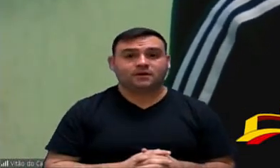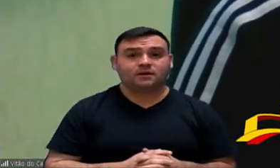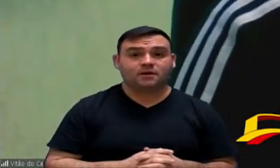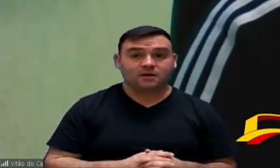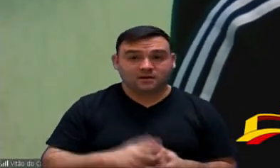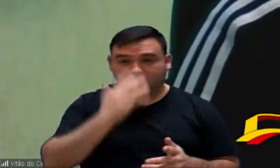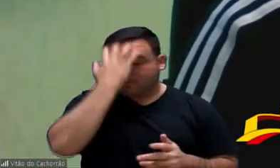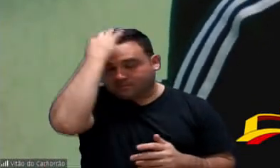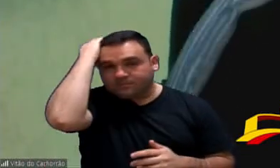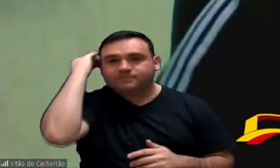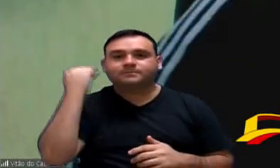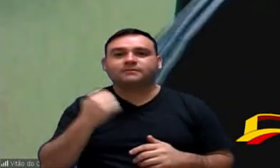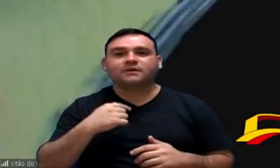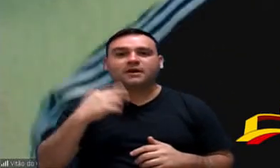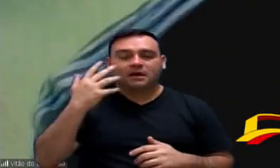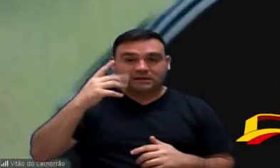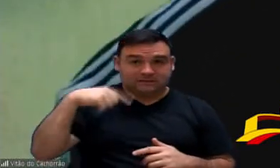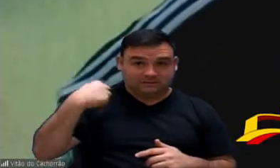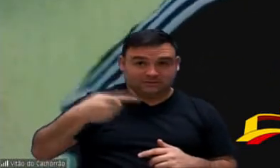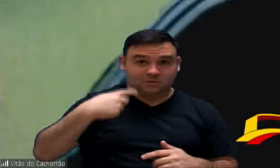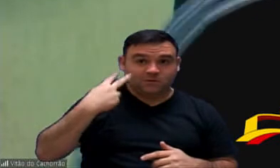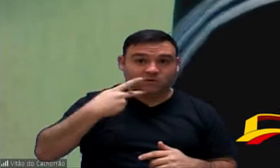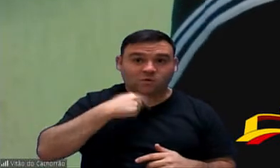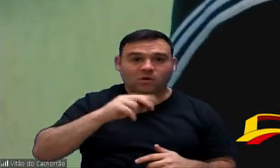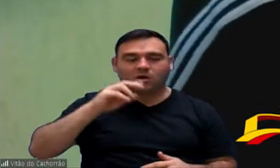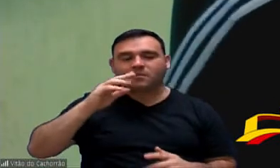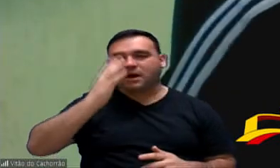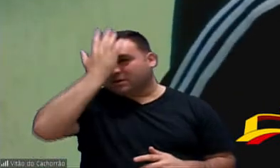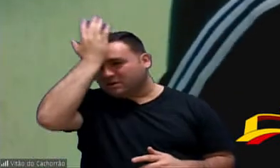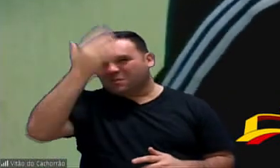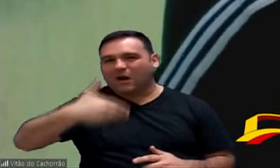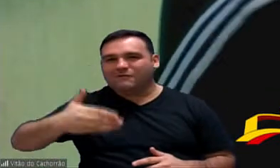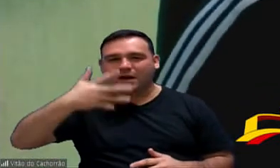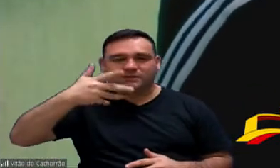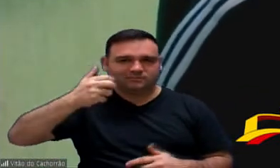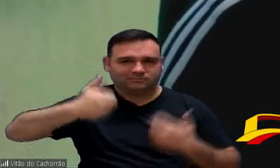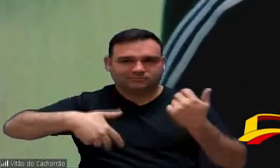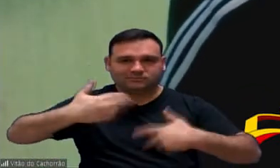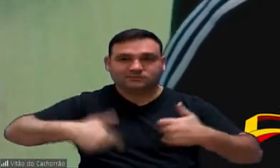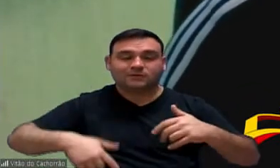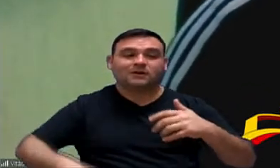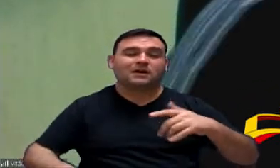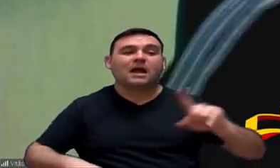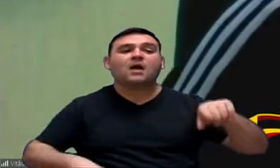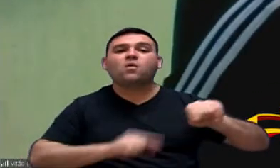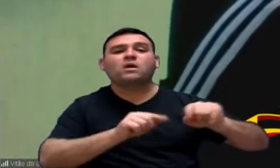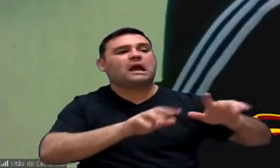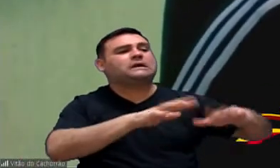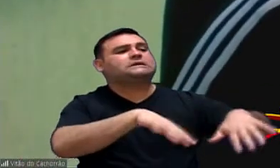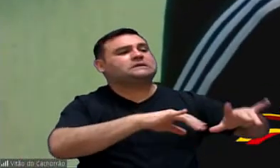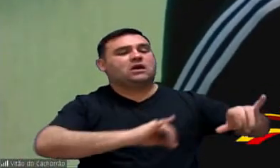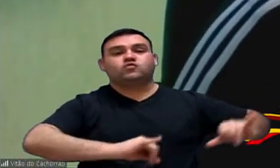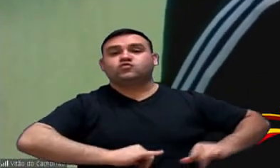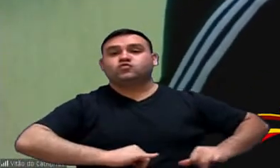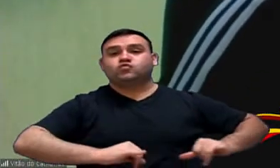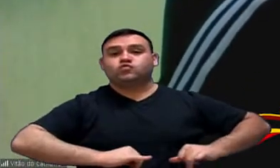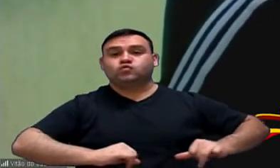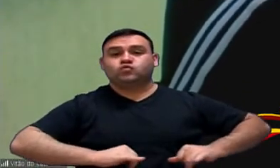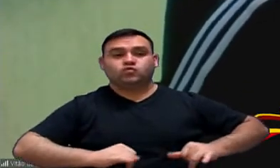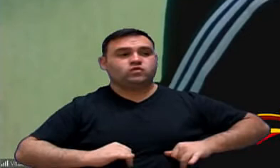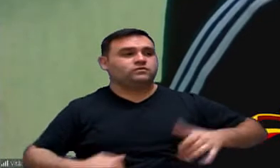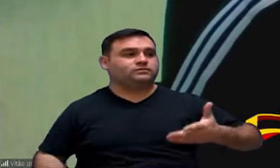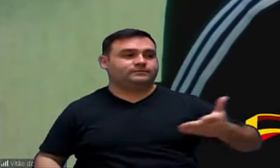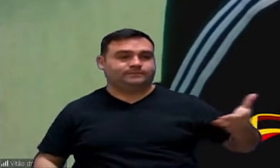Quero até que depois tenha certeza que o vereador Simoa vai comentar. É o sofrimento, meu irmão,